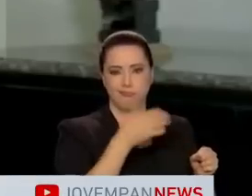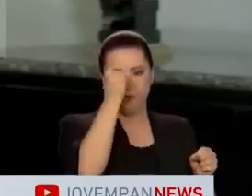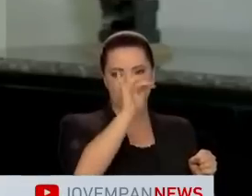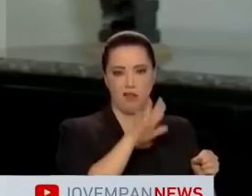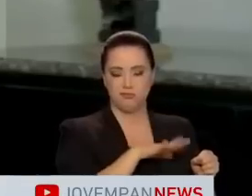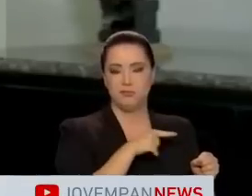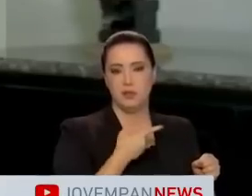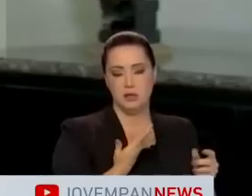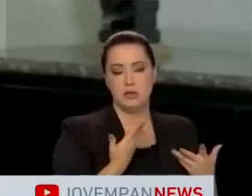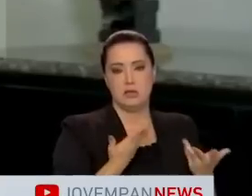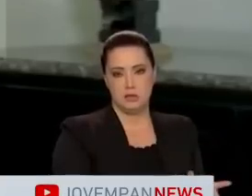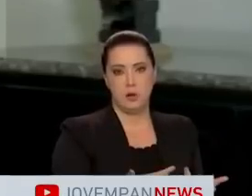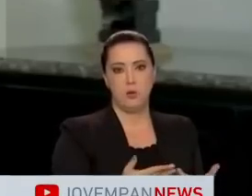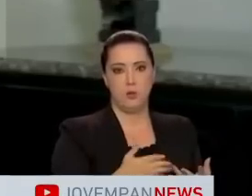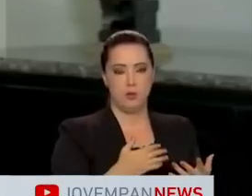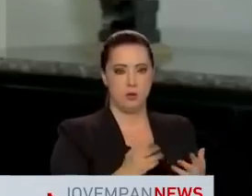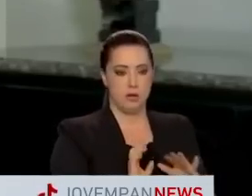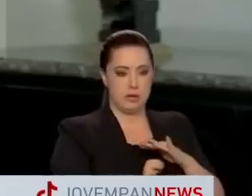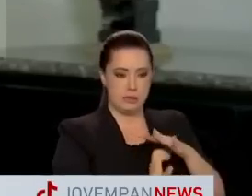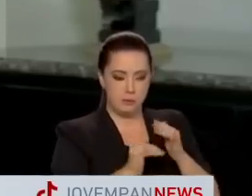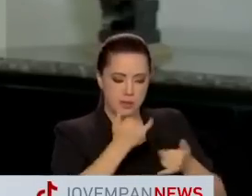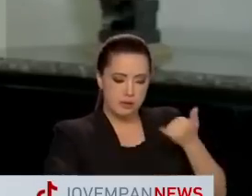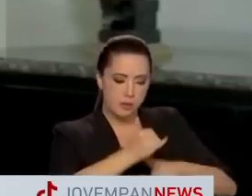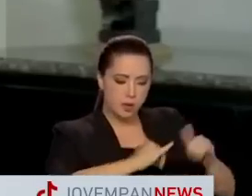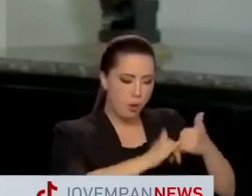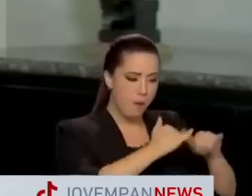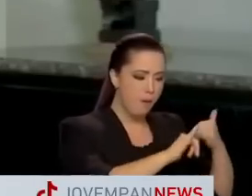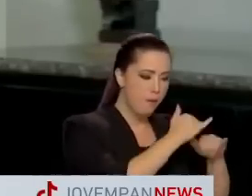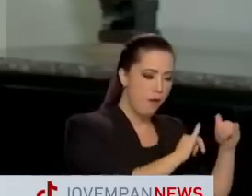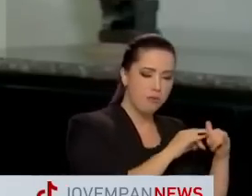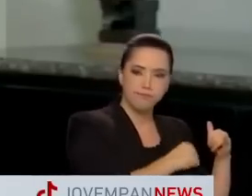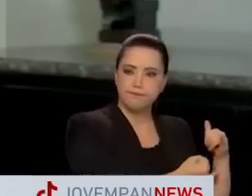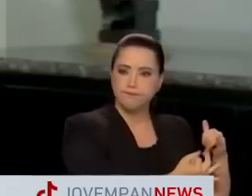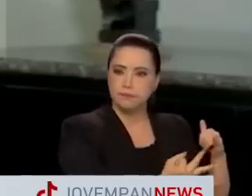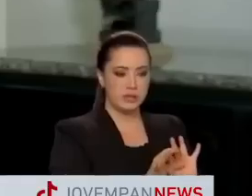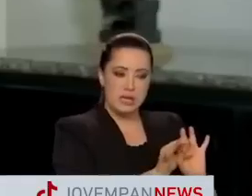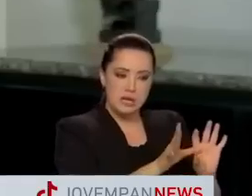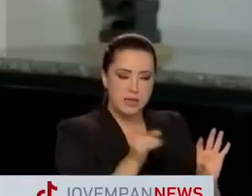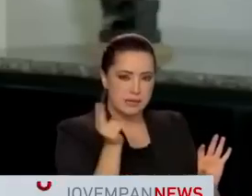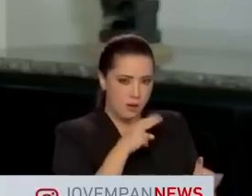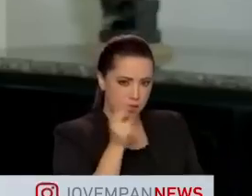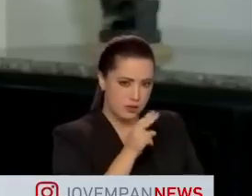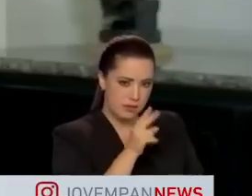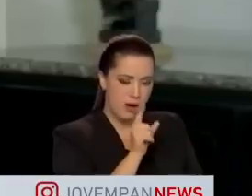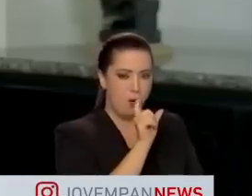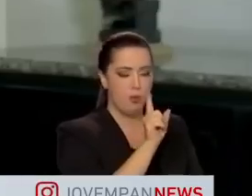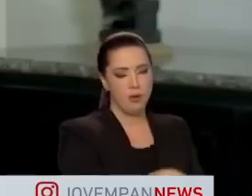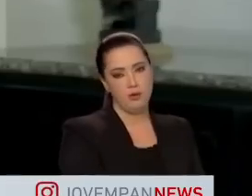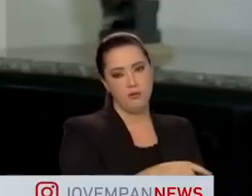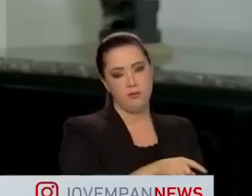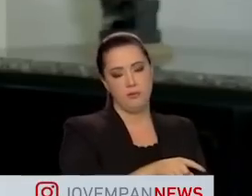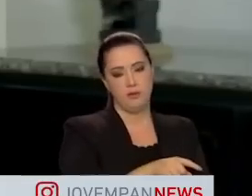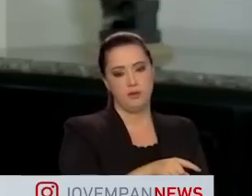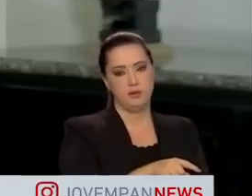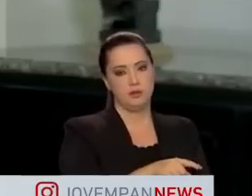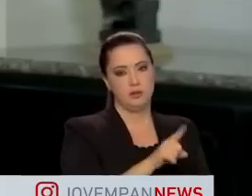e colocado sob sigilo por 100 anos. Segundo o Exército, a restrição foi imposta, pois os documentos